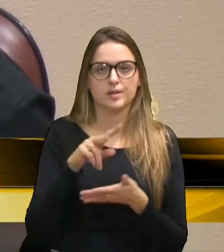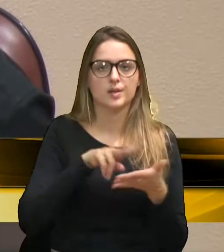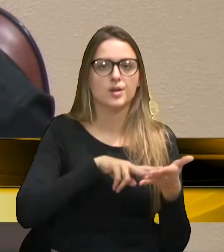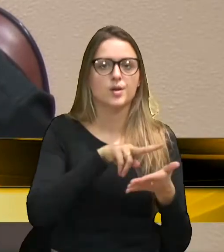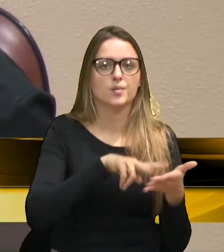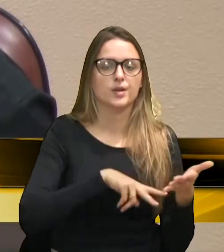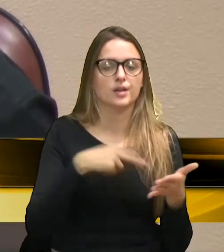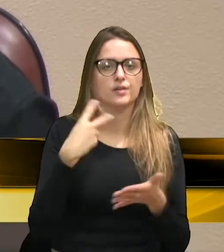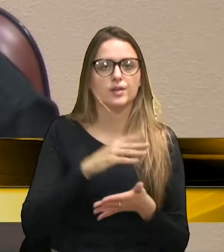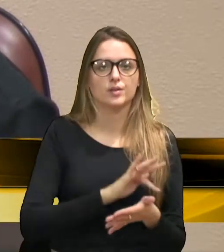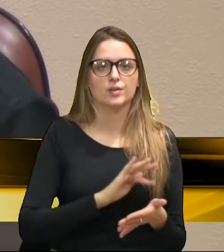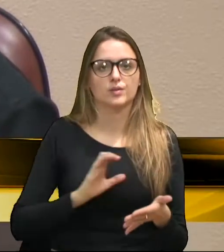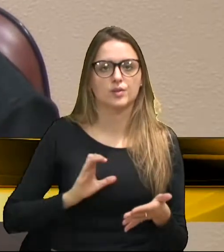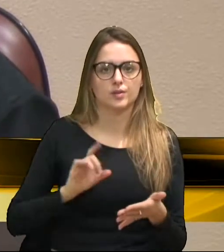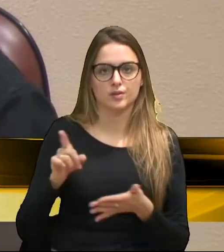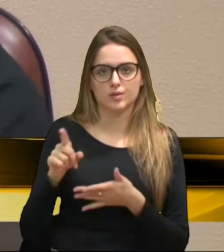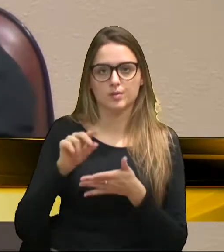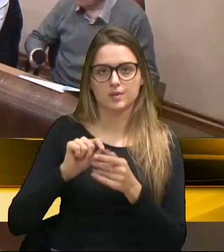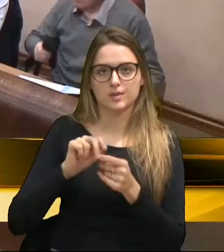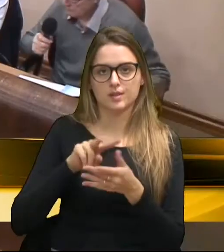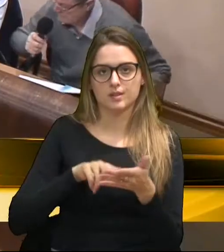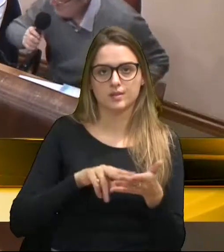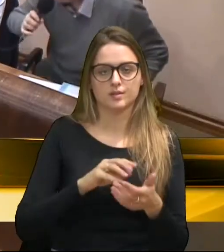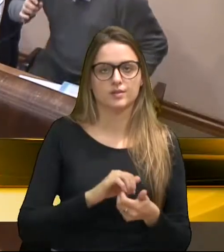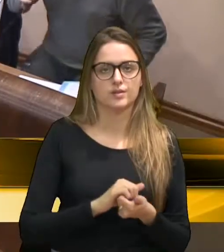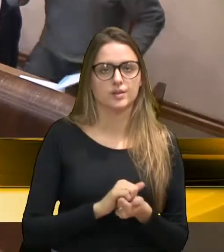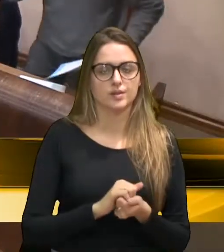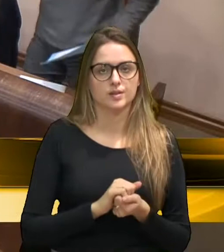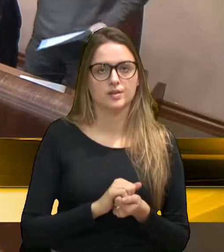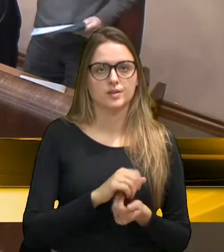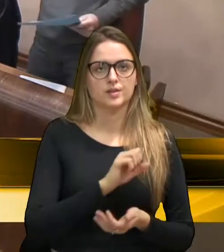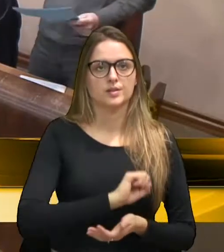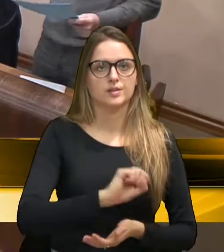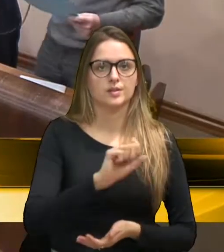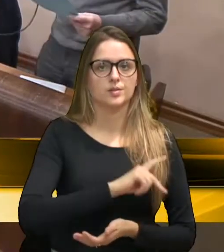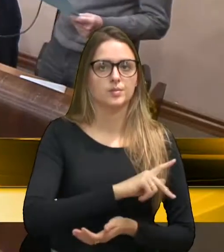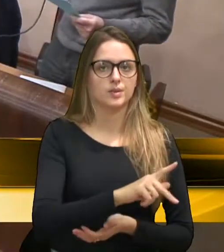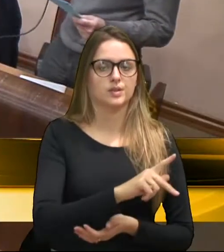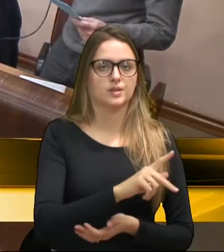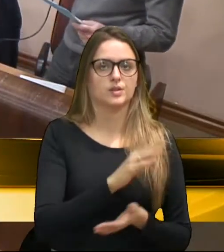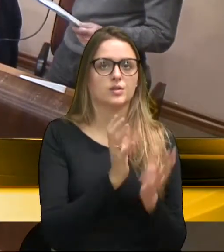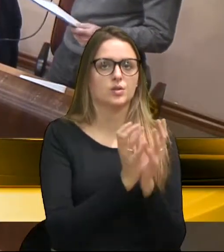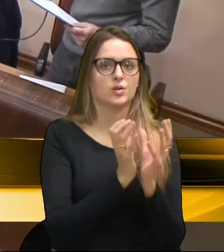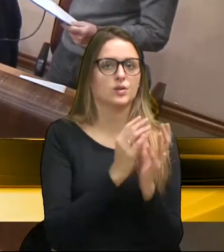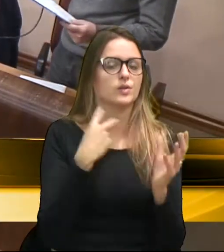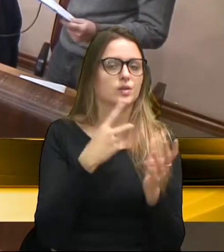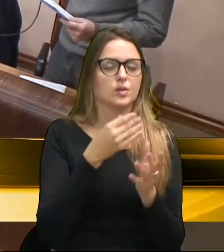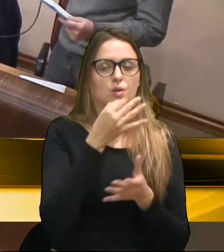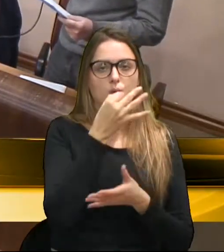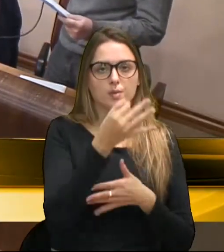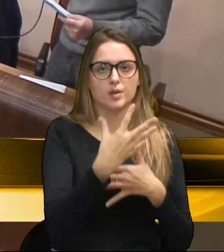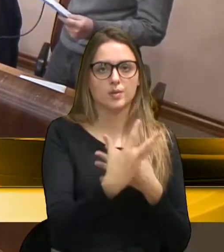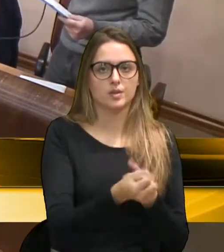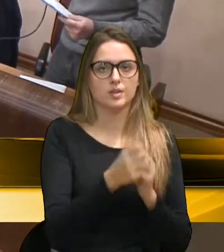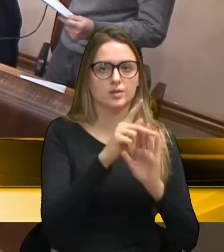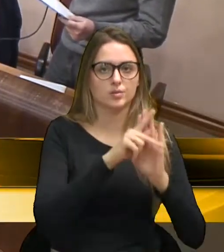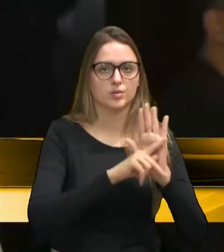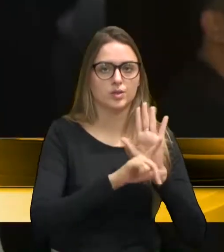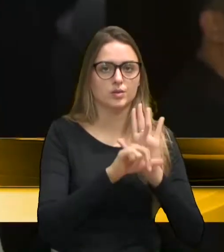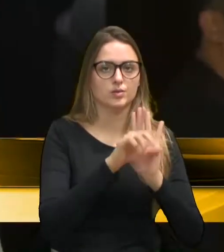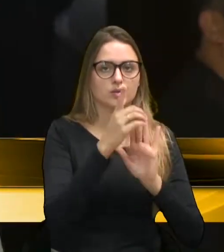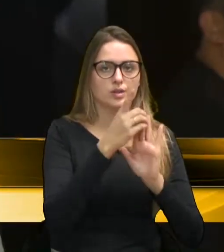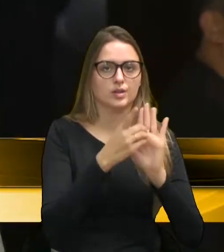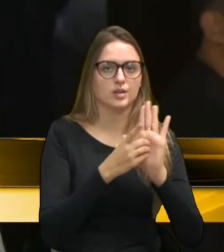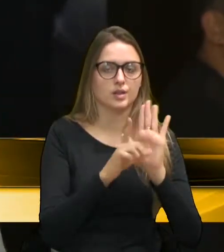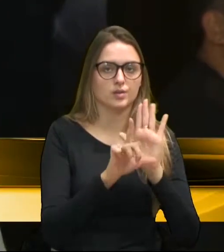vereador Flávio Cassina. Com a palavra, o vereador. Senhor presidente, colegas vereadores, o parecer é pela legalidade do projeto de